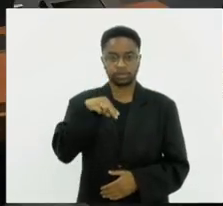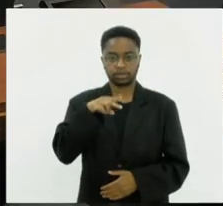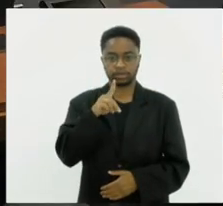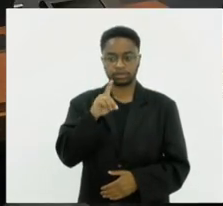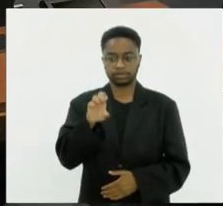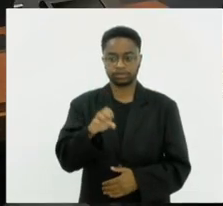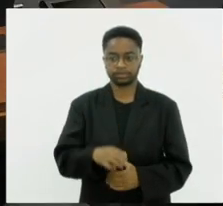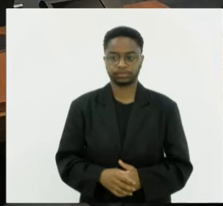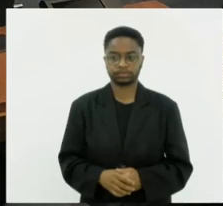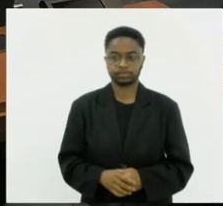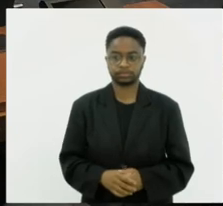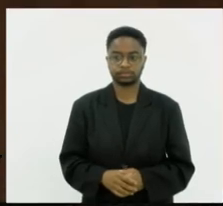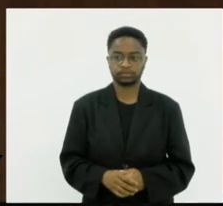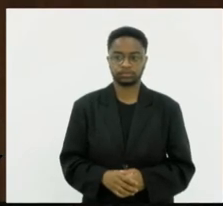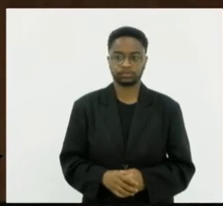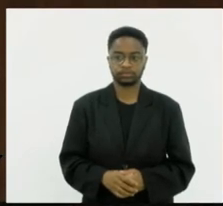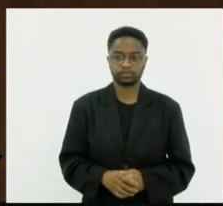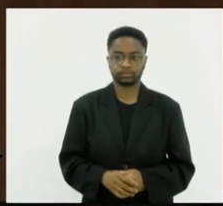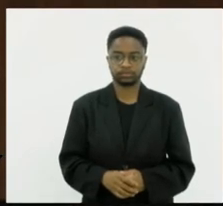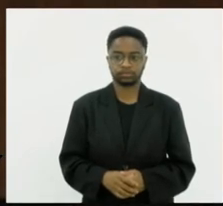Vieira.